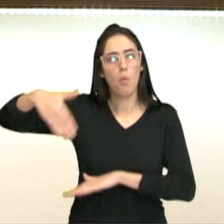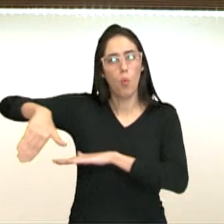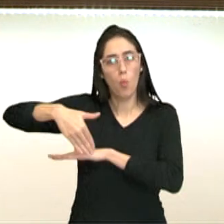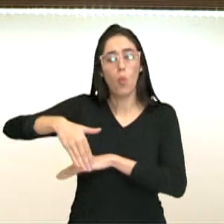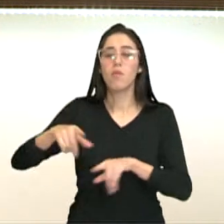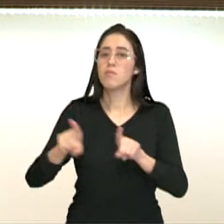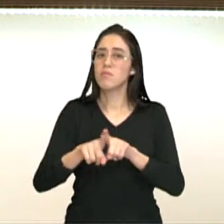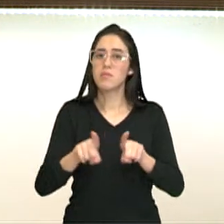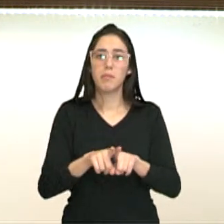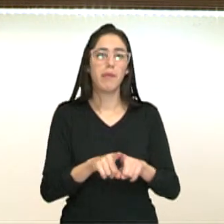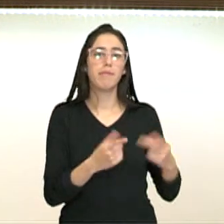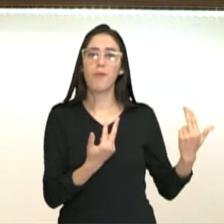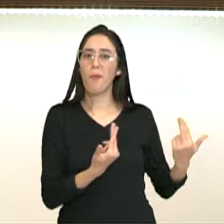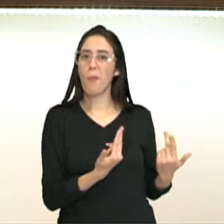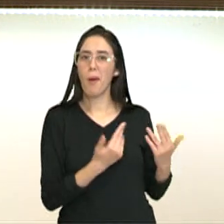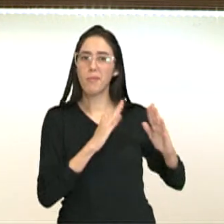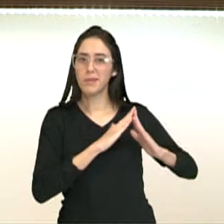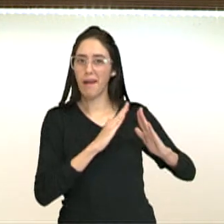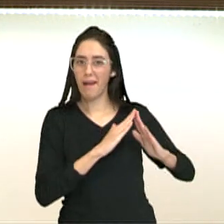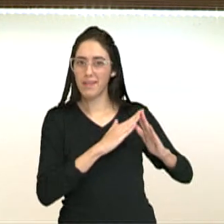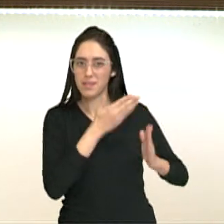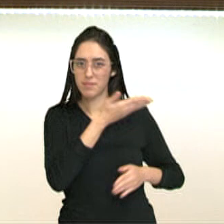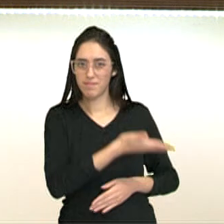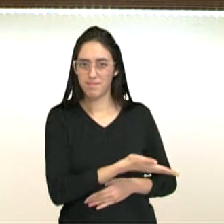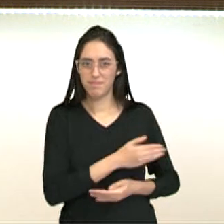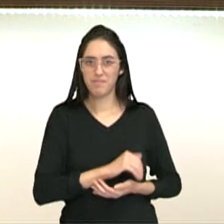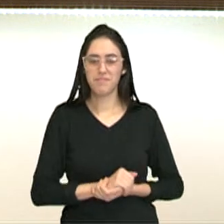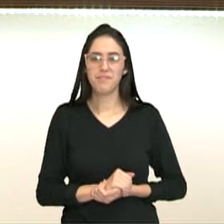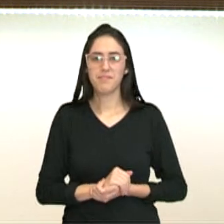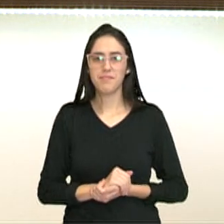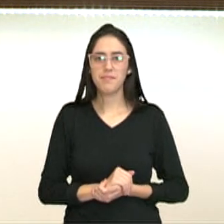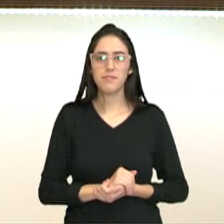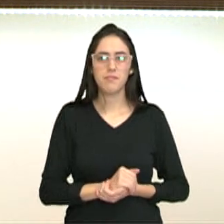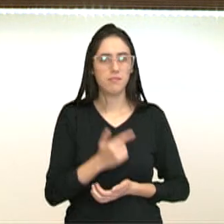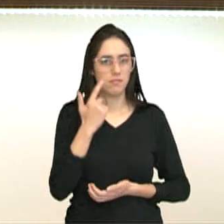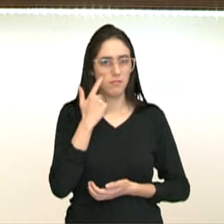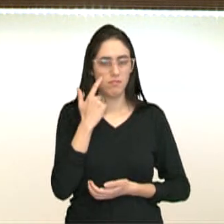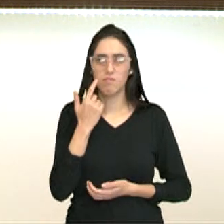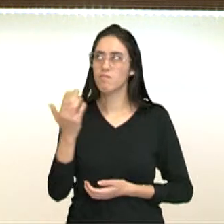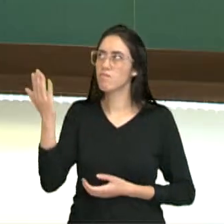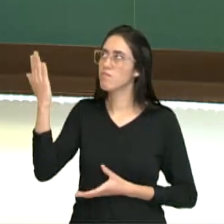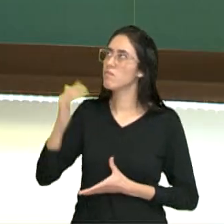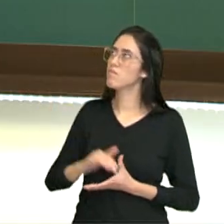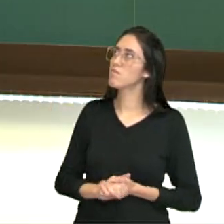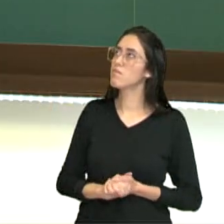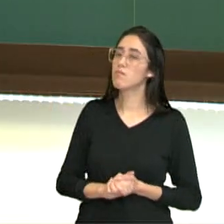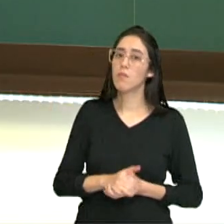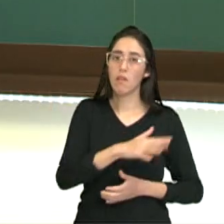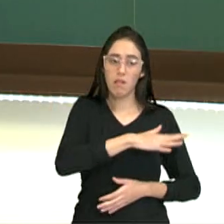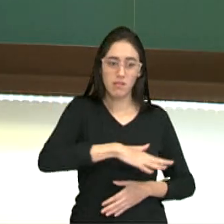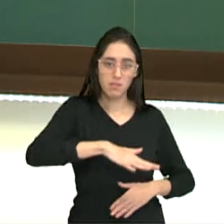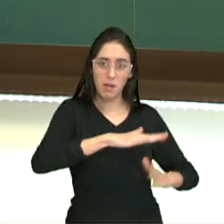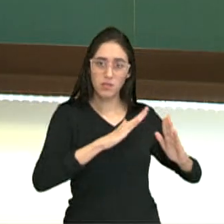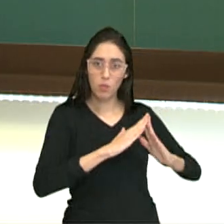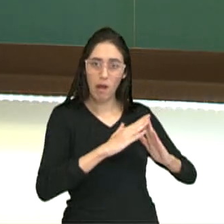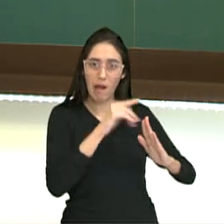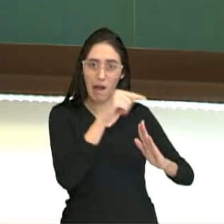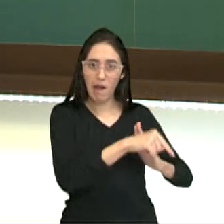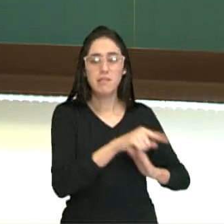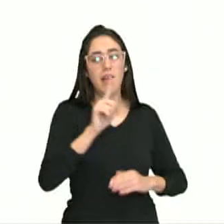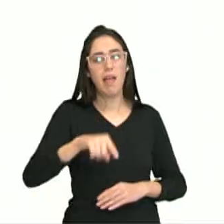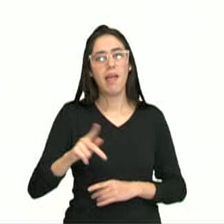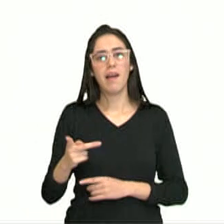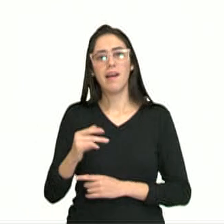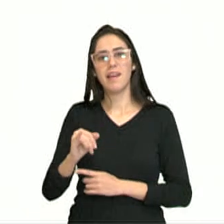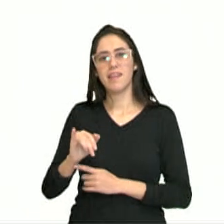forma que nos relacionamos no espaço privado, ok? Então, vamos ver aqui, ó. O espaço da casa seria o espaço da